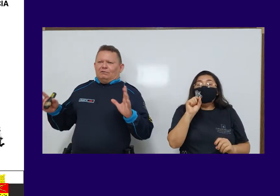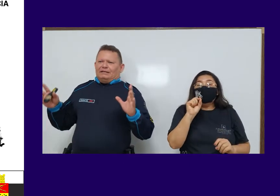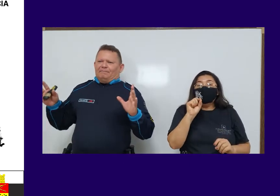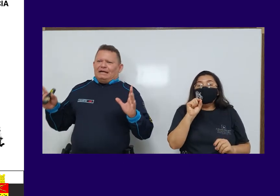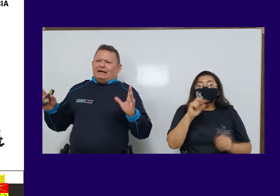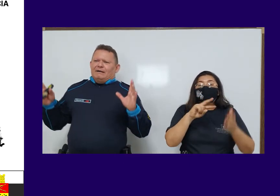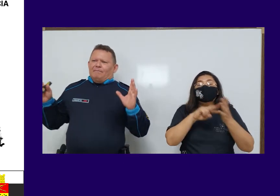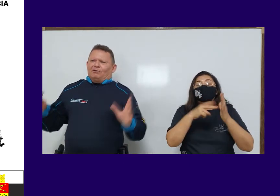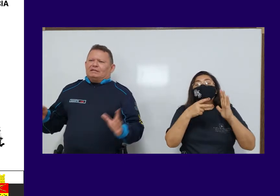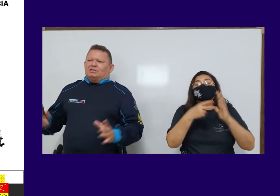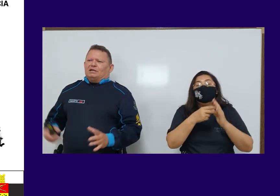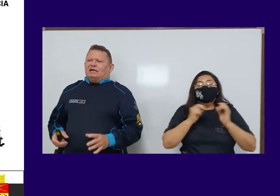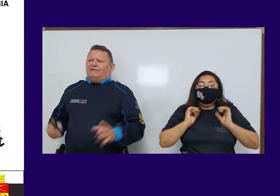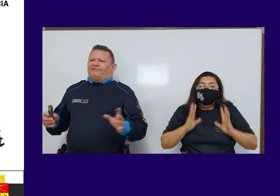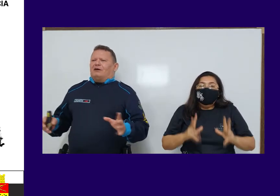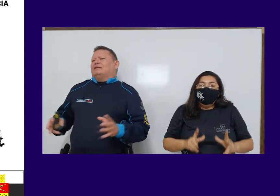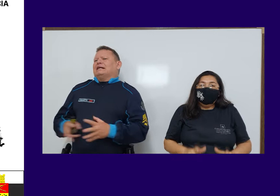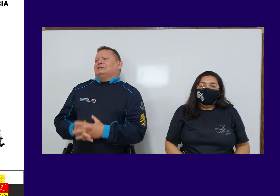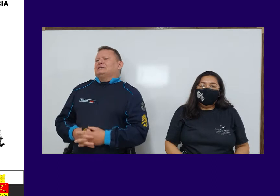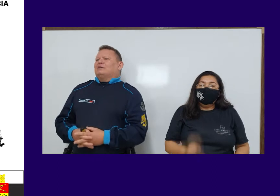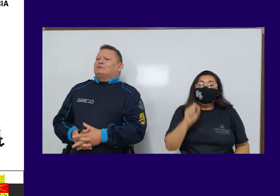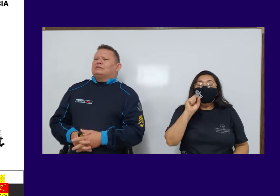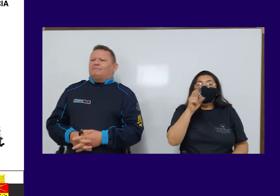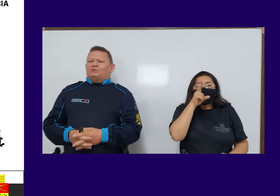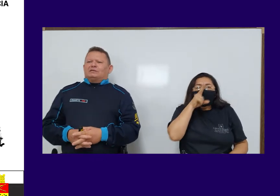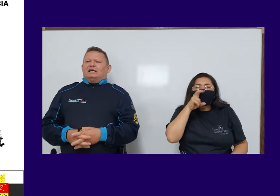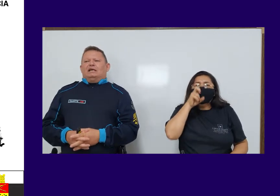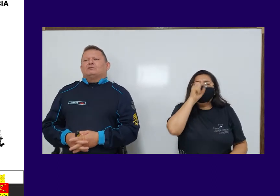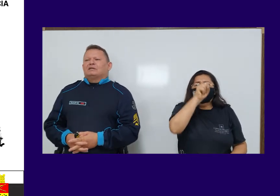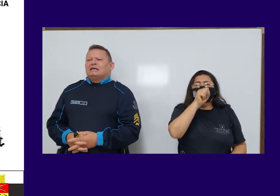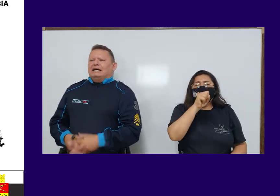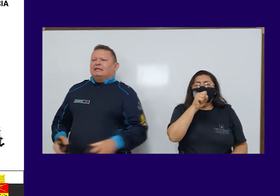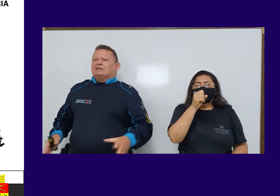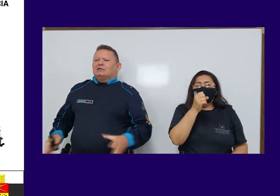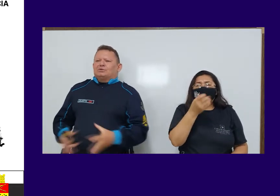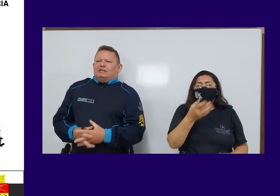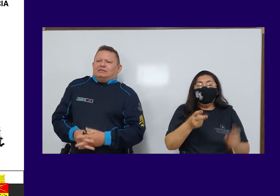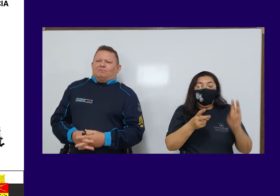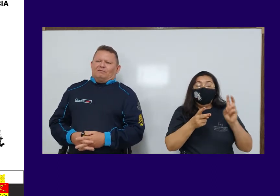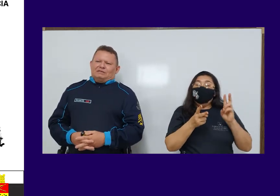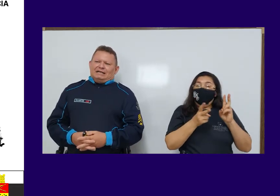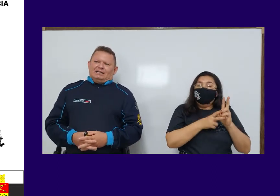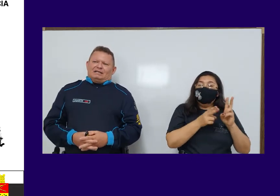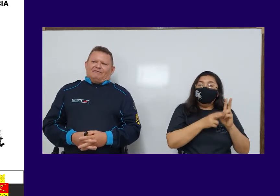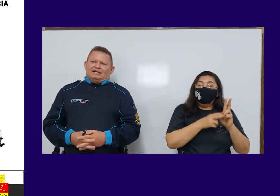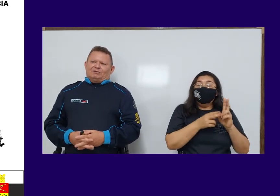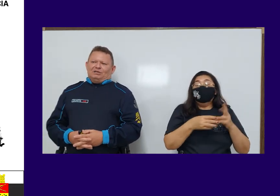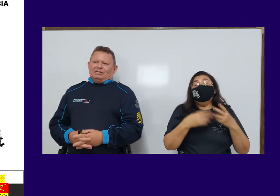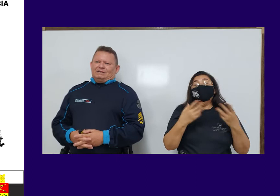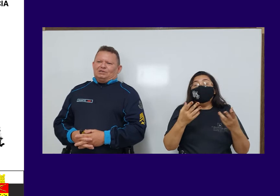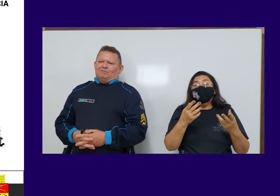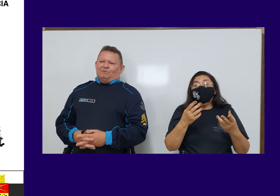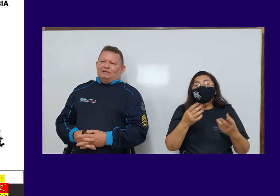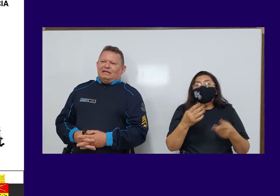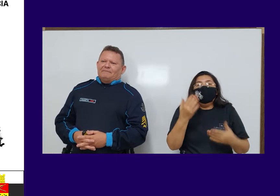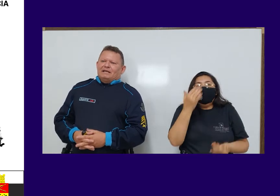purificar, contemplar, proteger e fortalecer os ímpetos guerreiros. Além disso, esses povos acreditavam que a